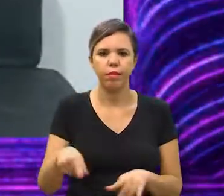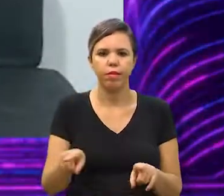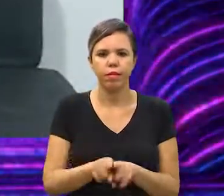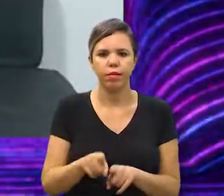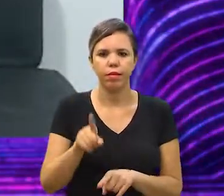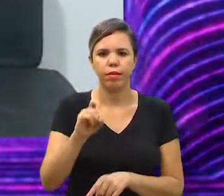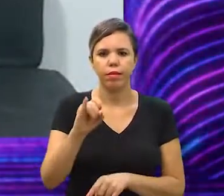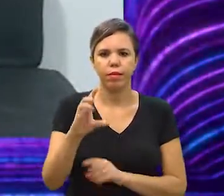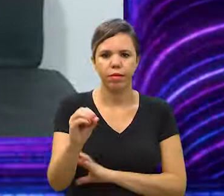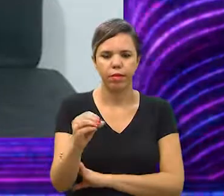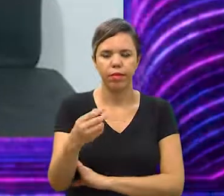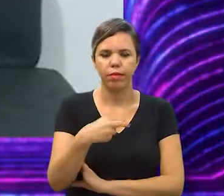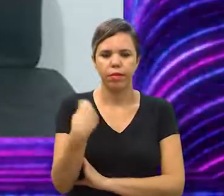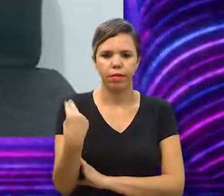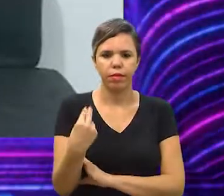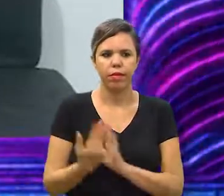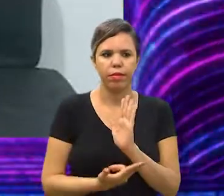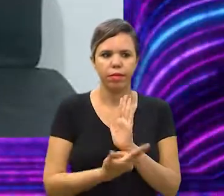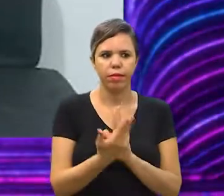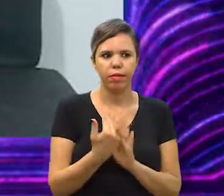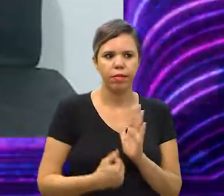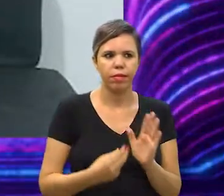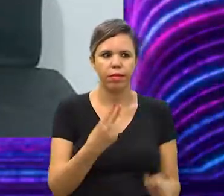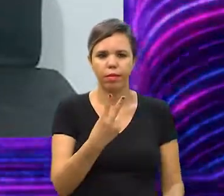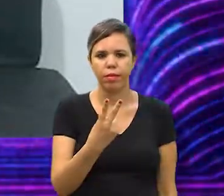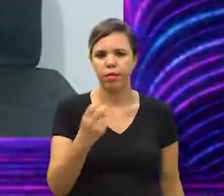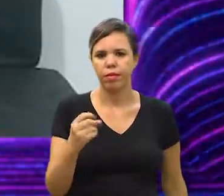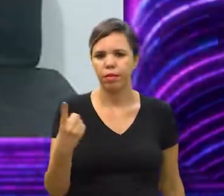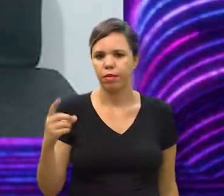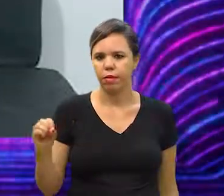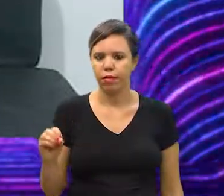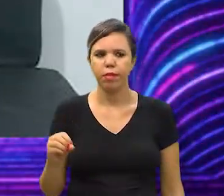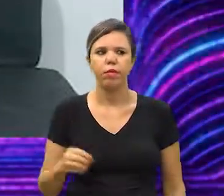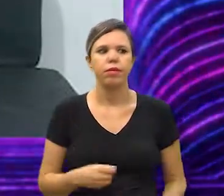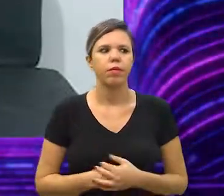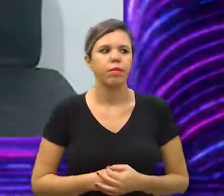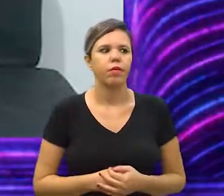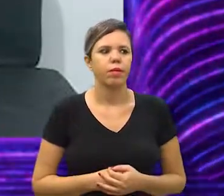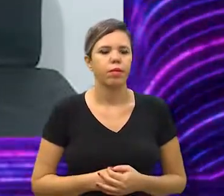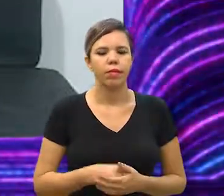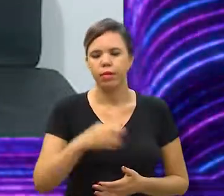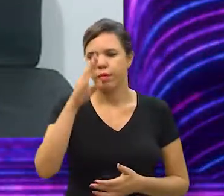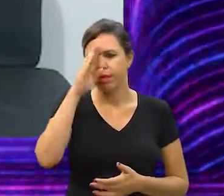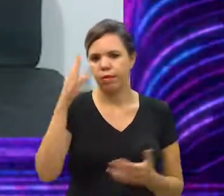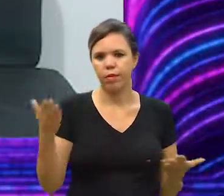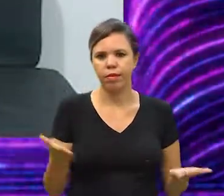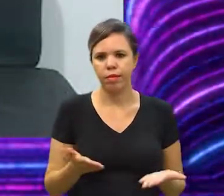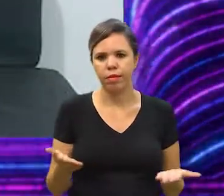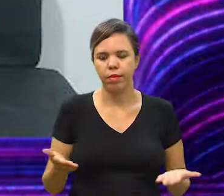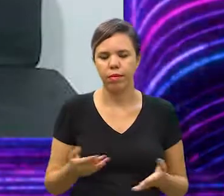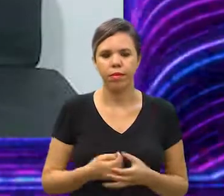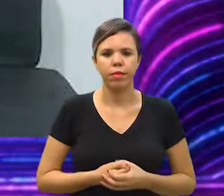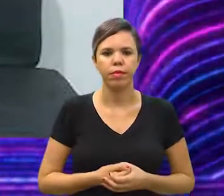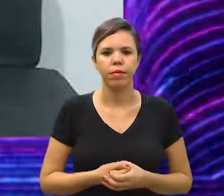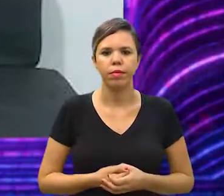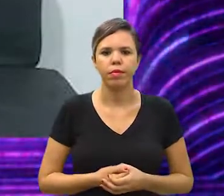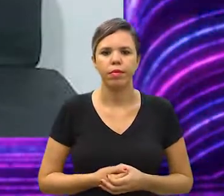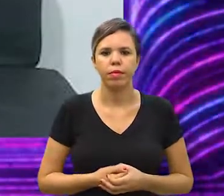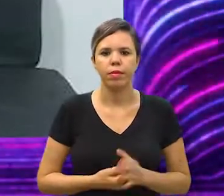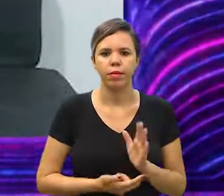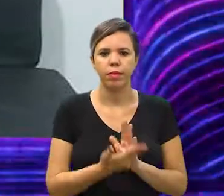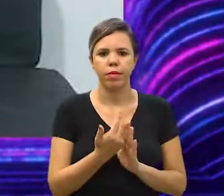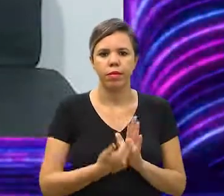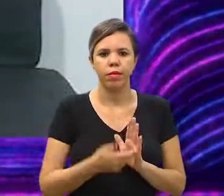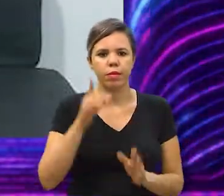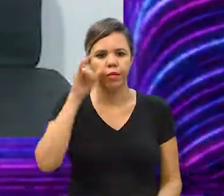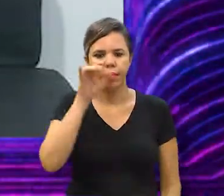também. Faço quadrinho aí desde 2010, né? E a minha saga principal hoje, né, tirando as tirinhas que eu faço